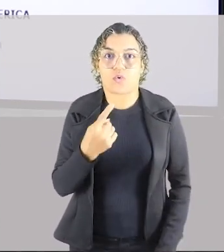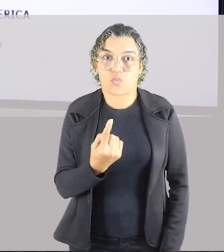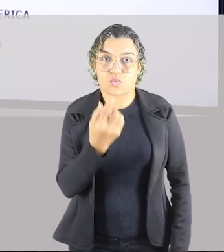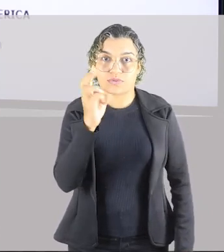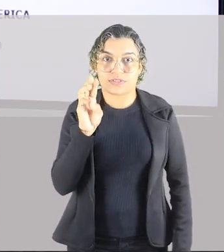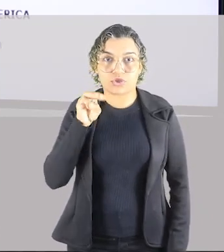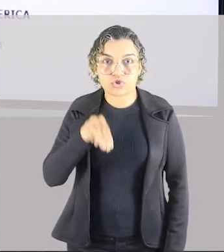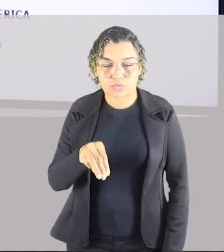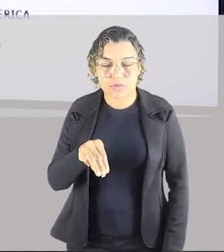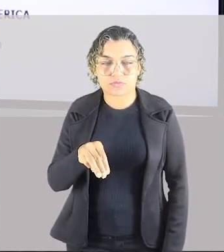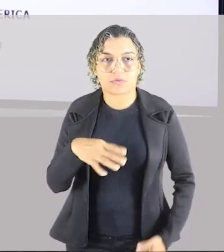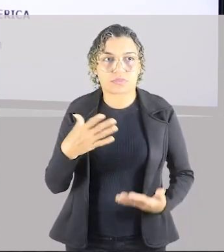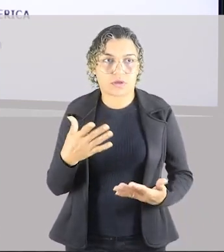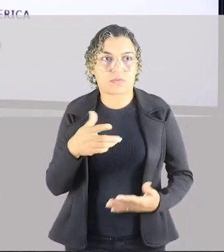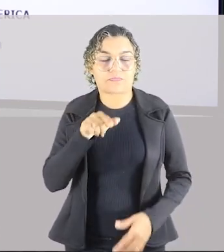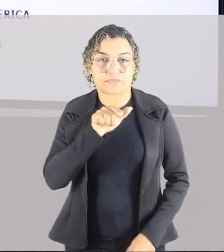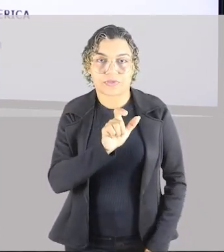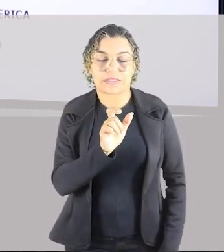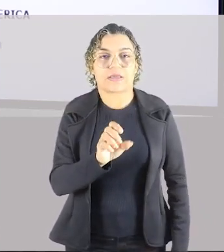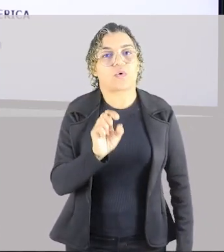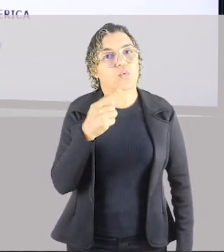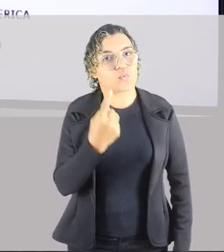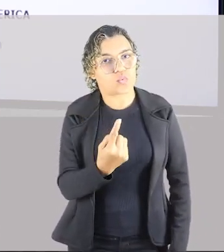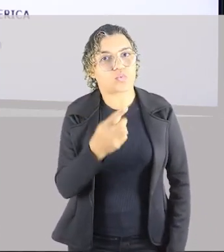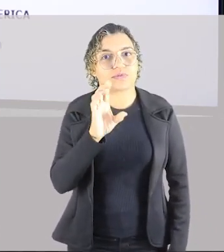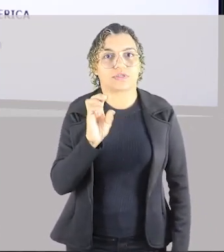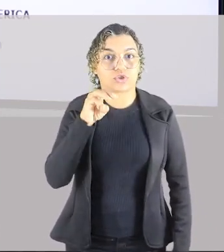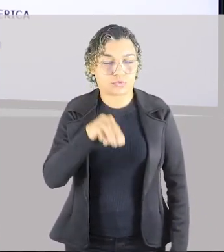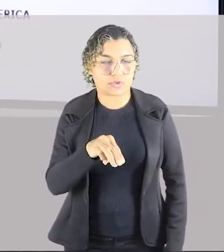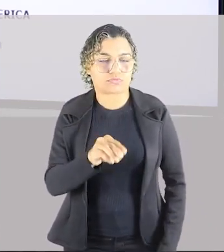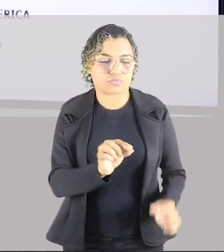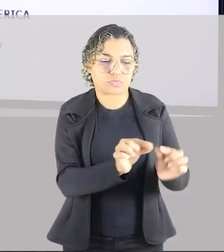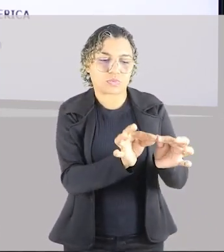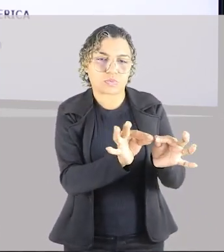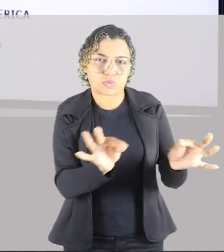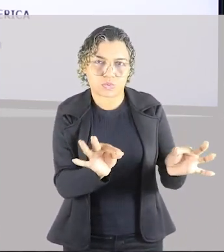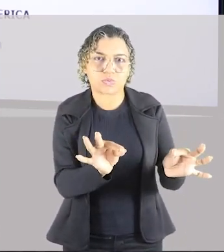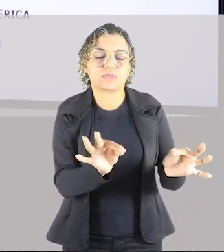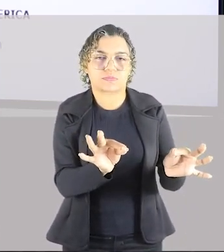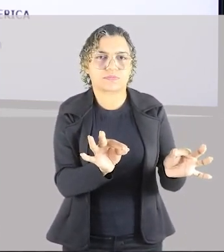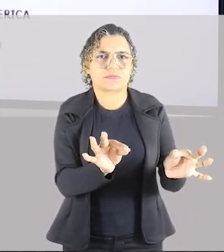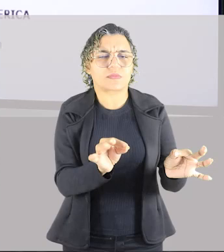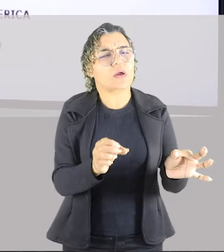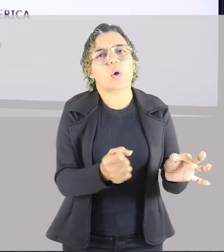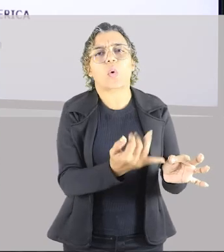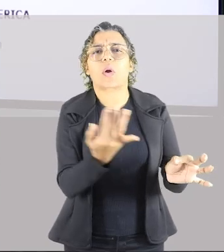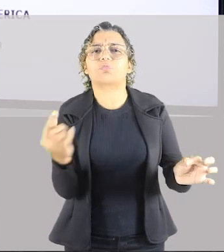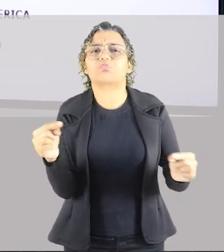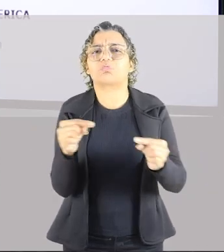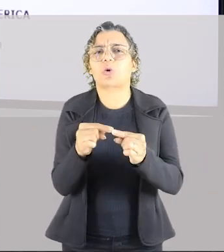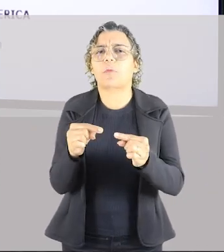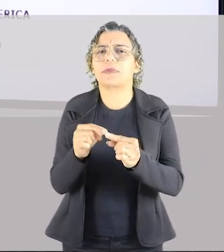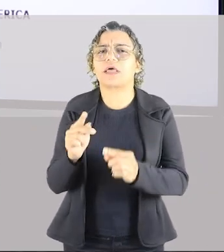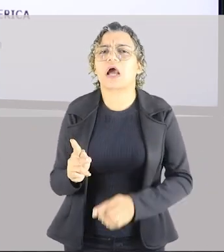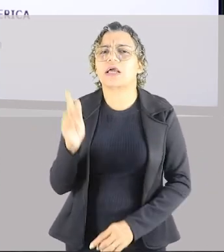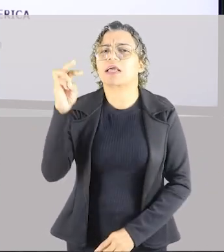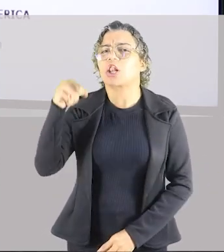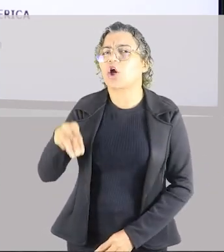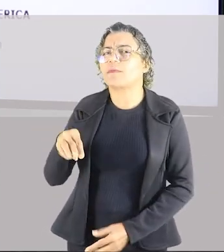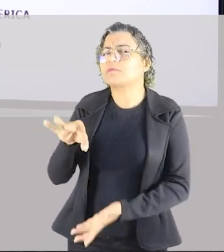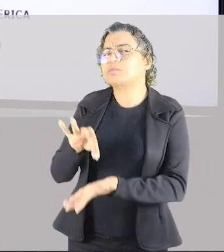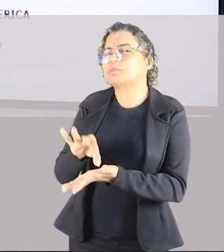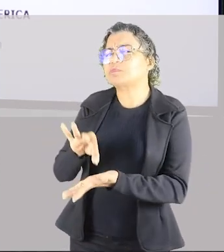perfeito? Então, aqui no mapa, 1 centímetro, certo? Equivale a quantos quilômetros na vida